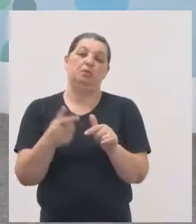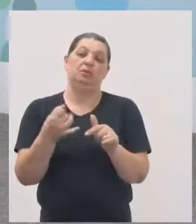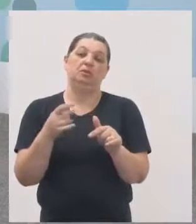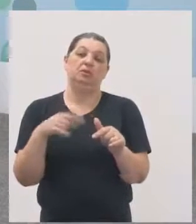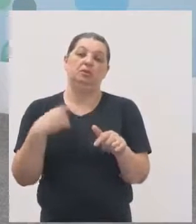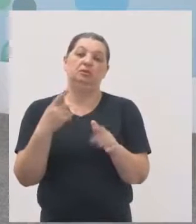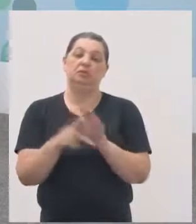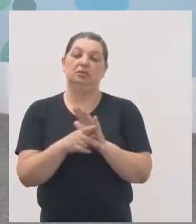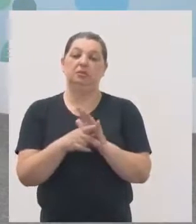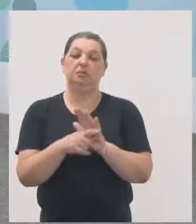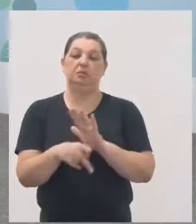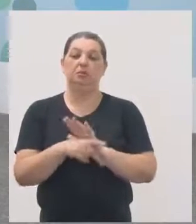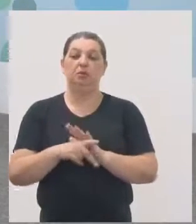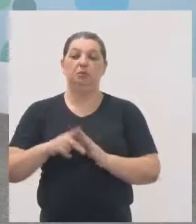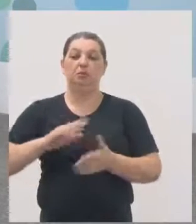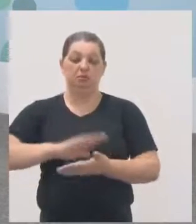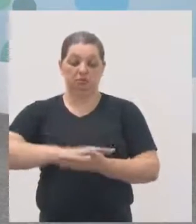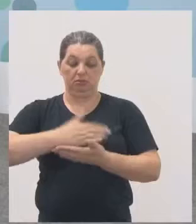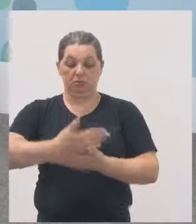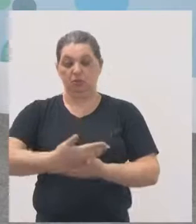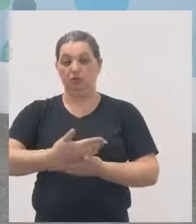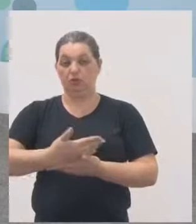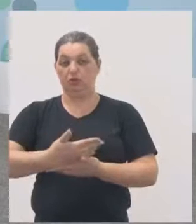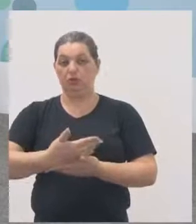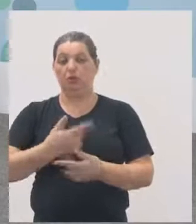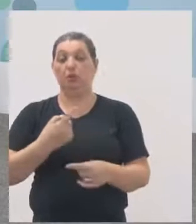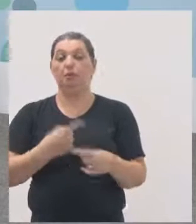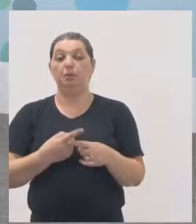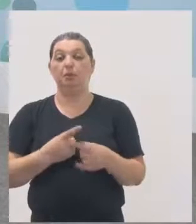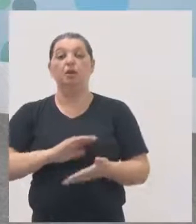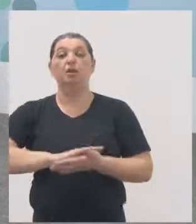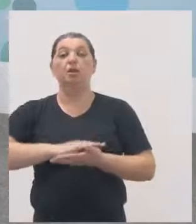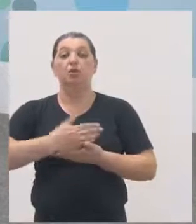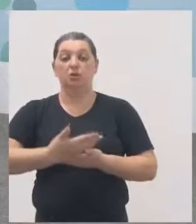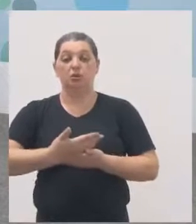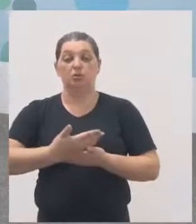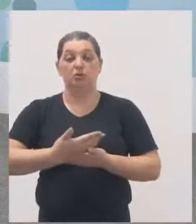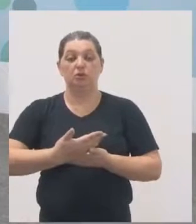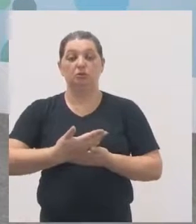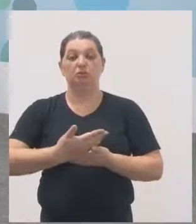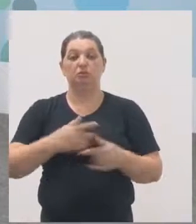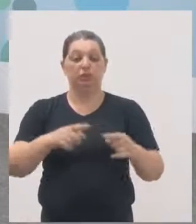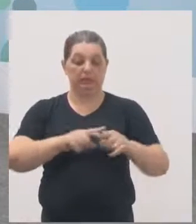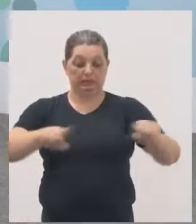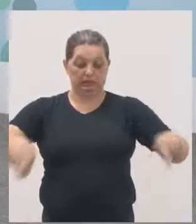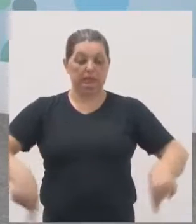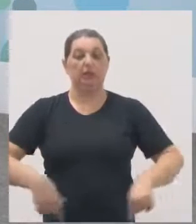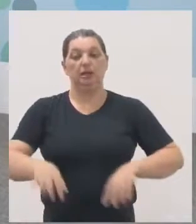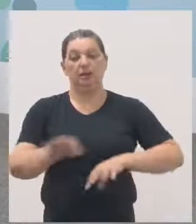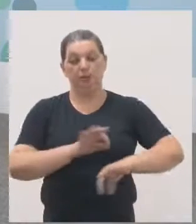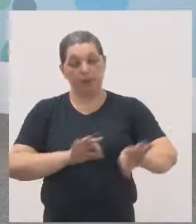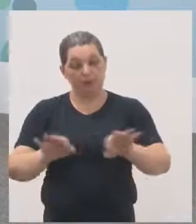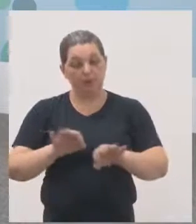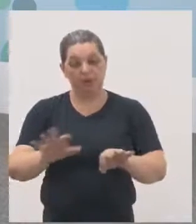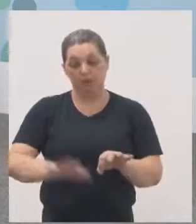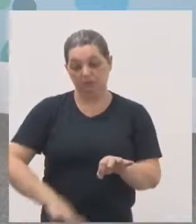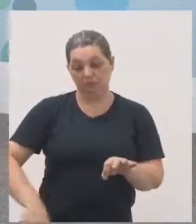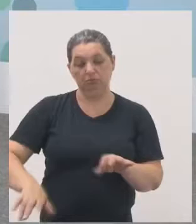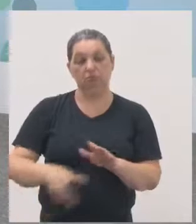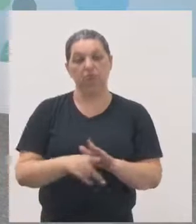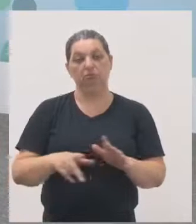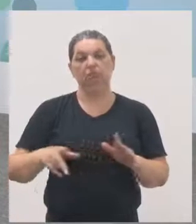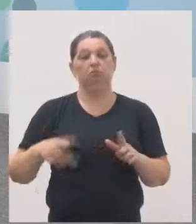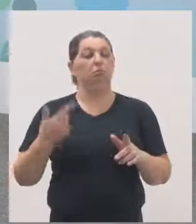for captar no notebook. Porque aqui a gente está numa sala preparada, né, com ambiente, com acústica, não tem